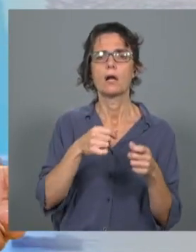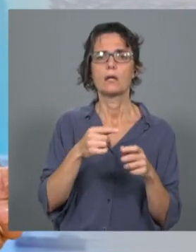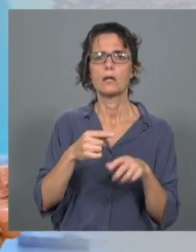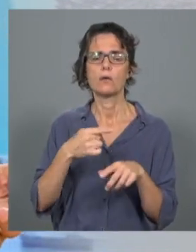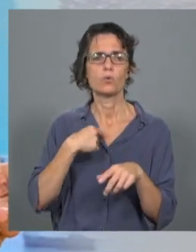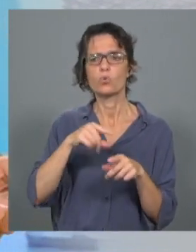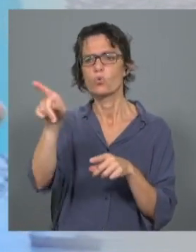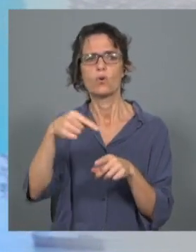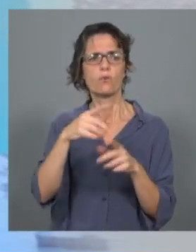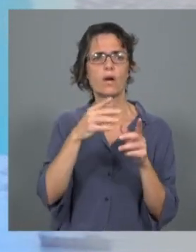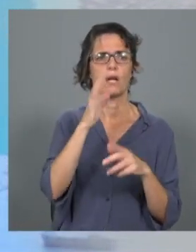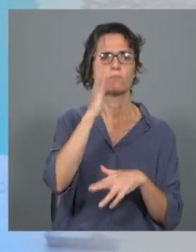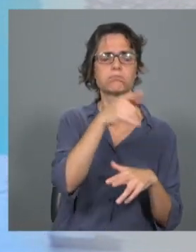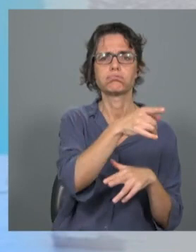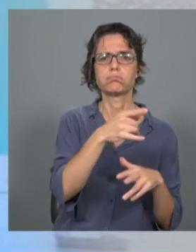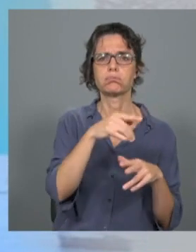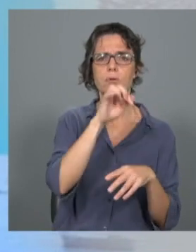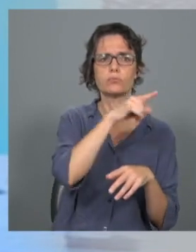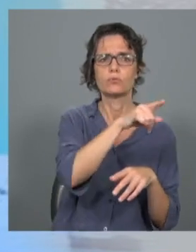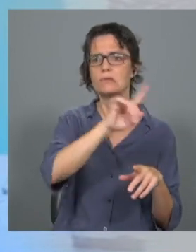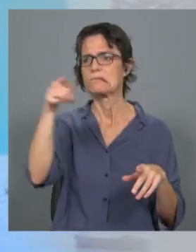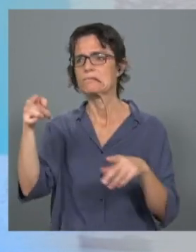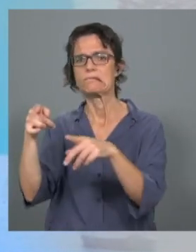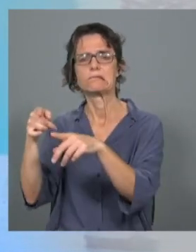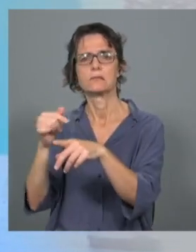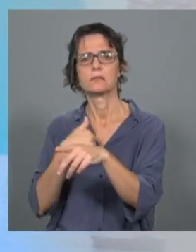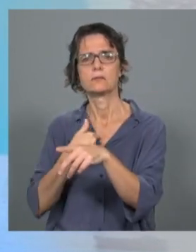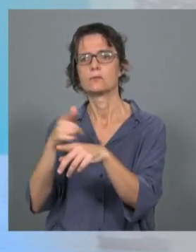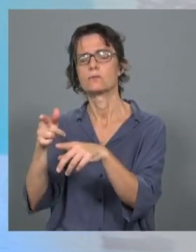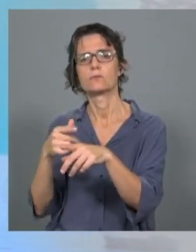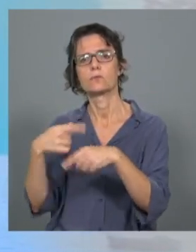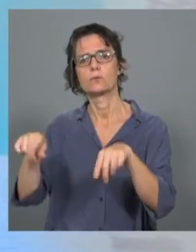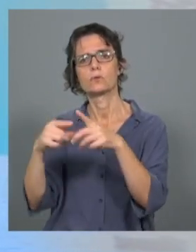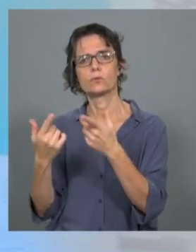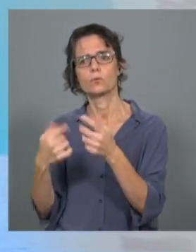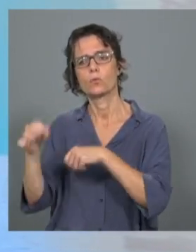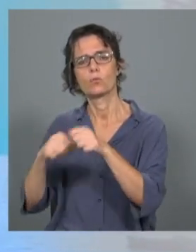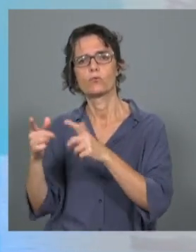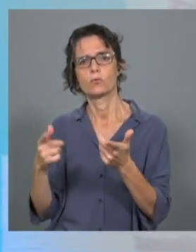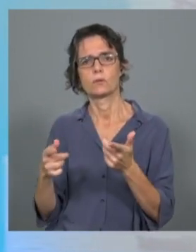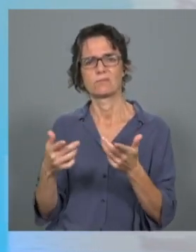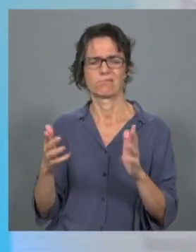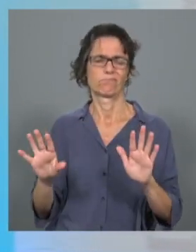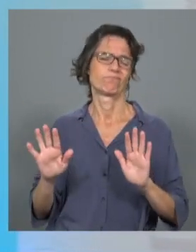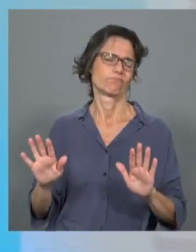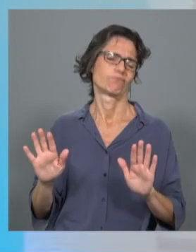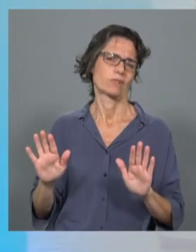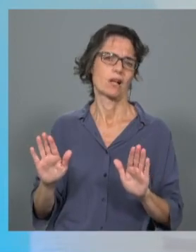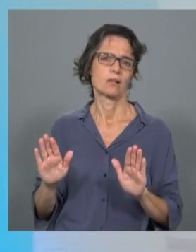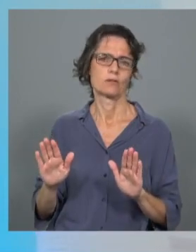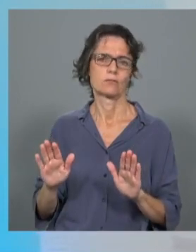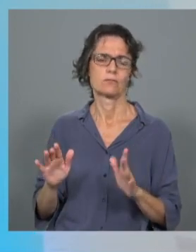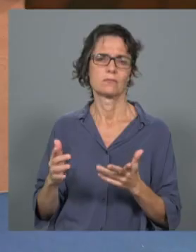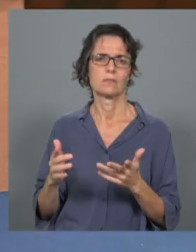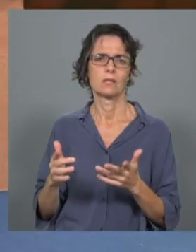reuniões do sínodo. Ora, o sínodo não é uma questão de mais reuniões. Se calhar é um bom sínodo, não é para fazermos mais